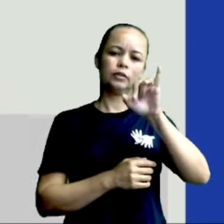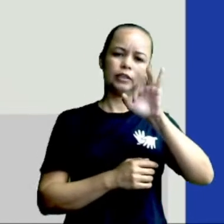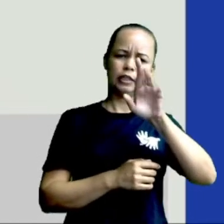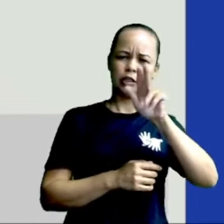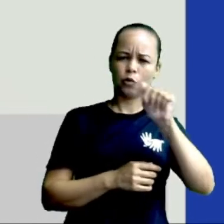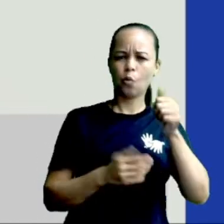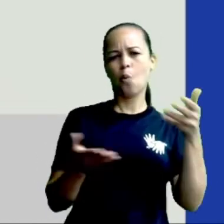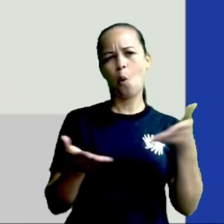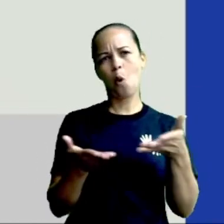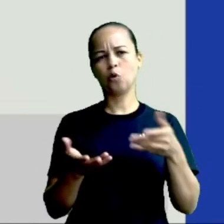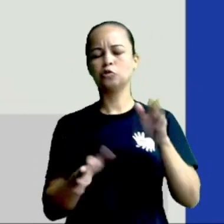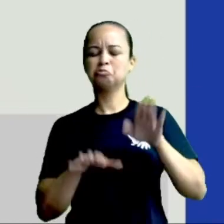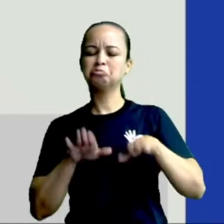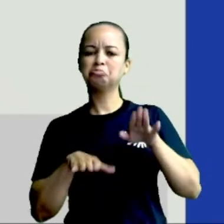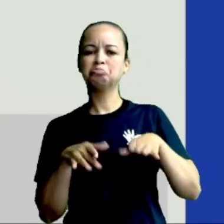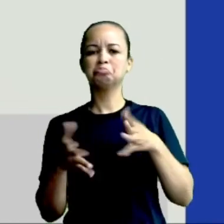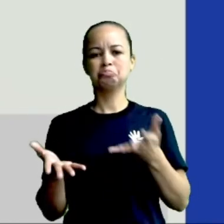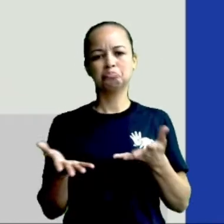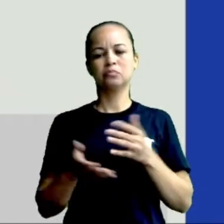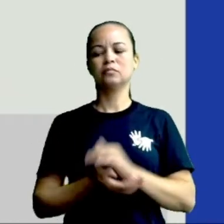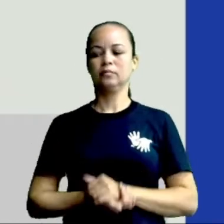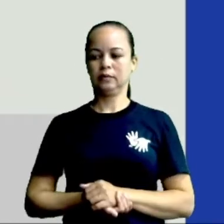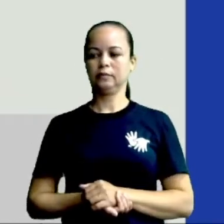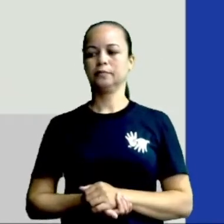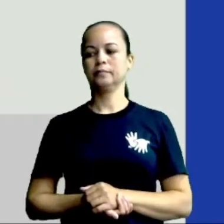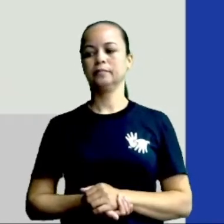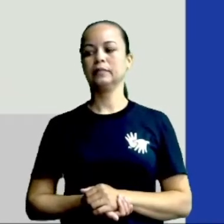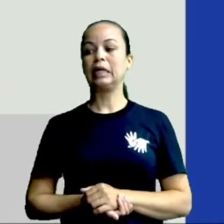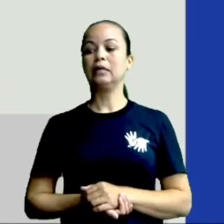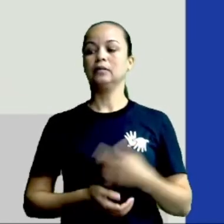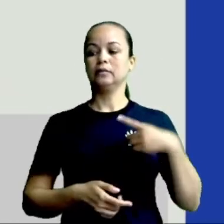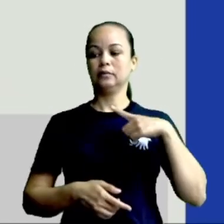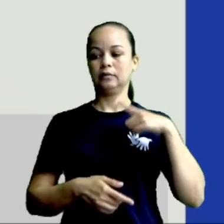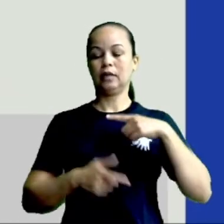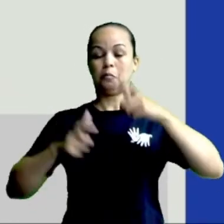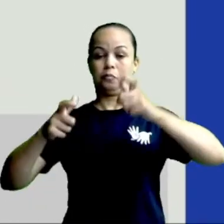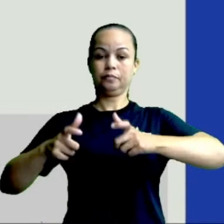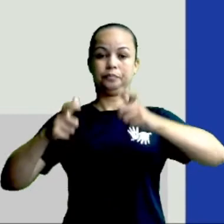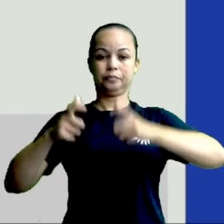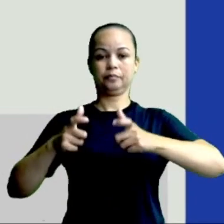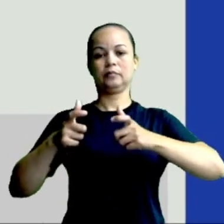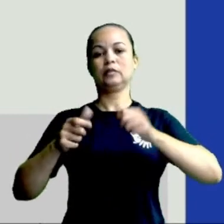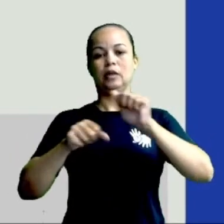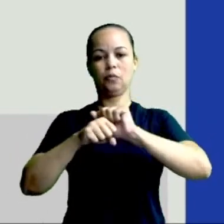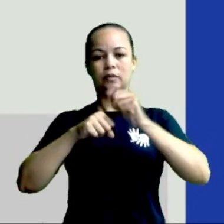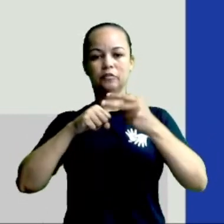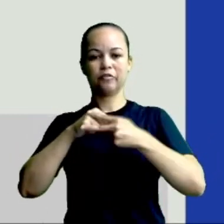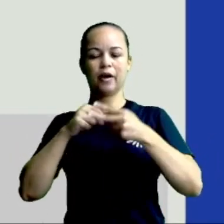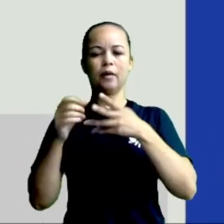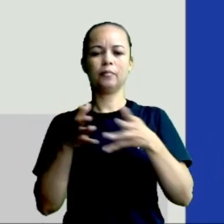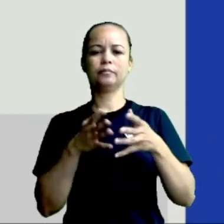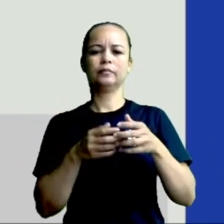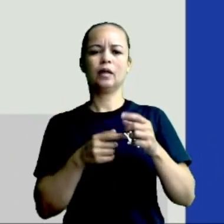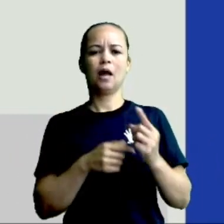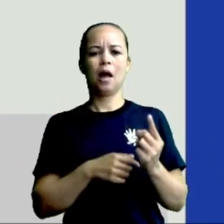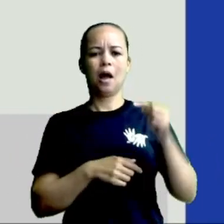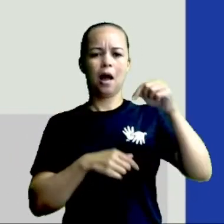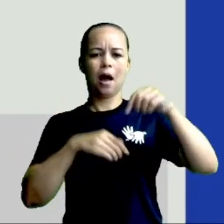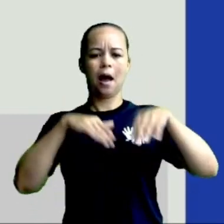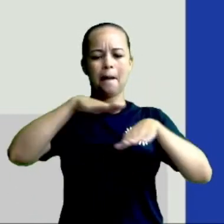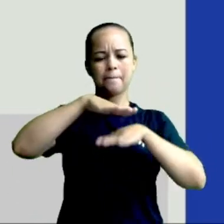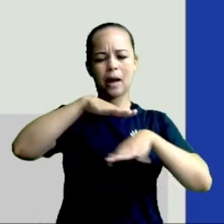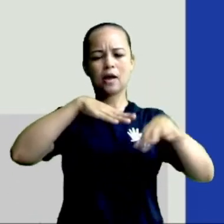há nenhum defeito no aparelho. Também temos o advérbio de lugar, certo? Abaixo,